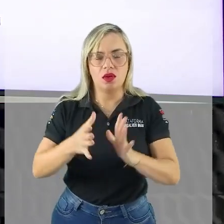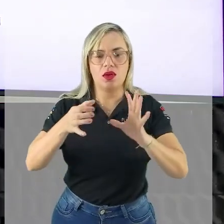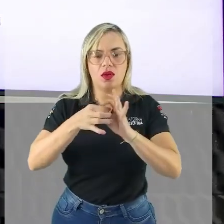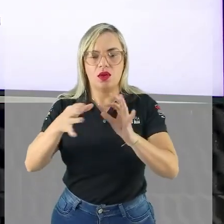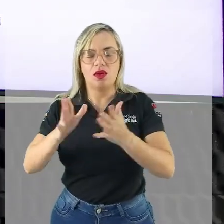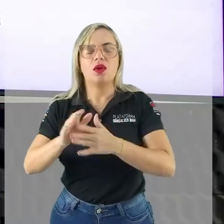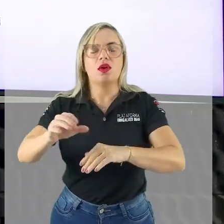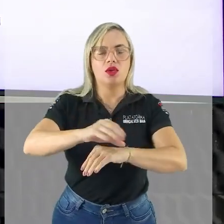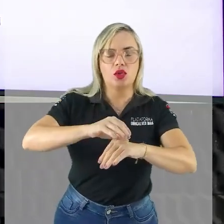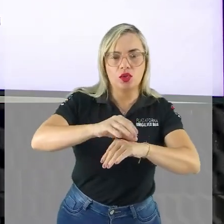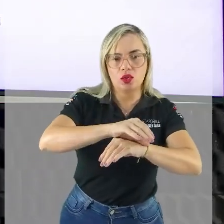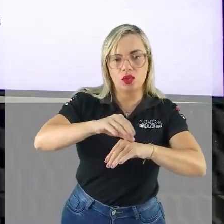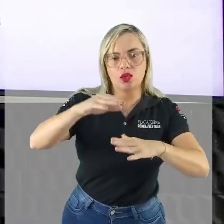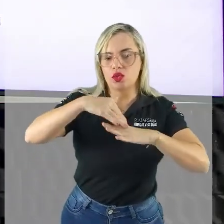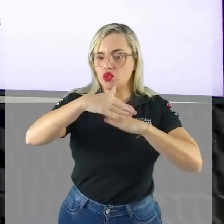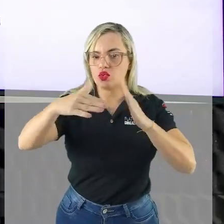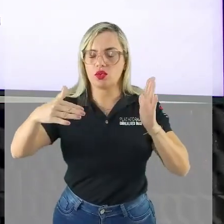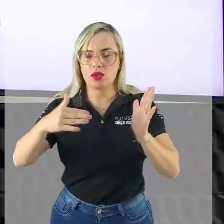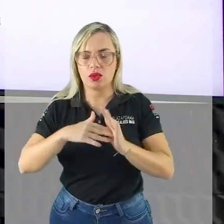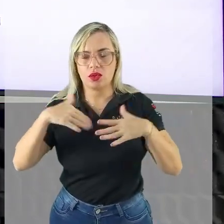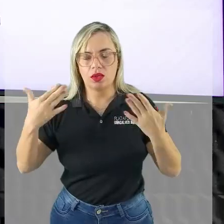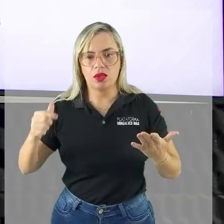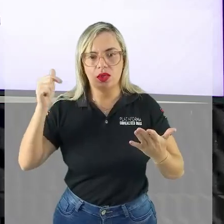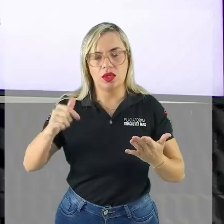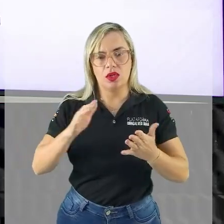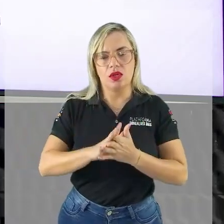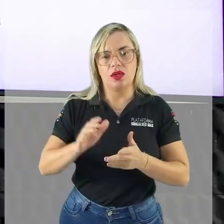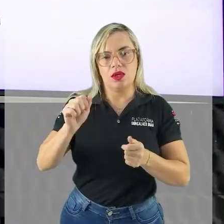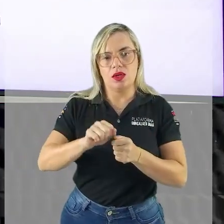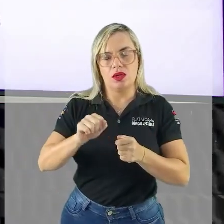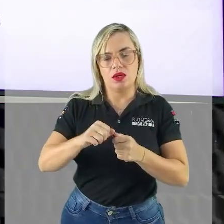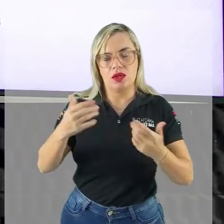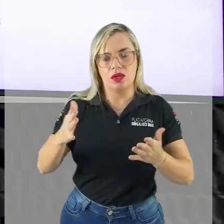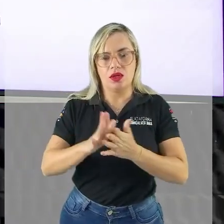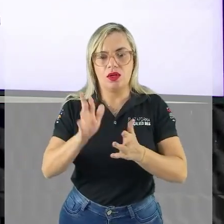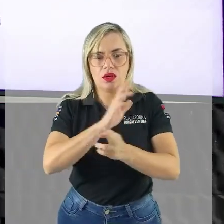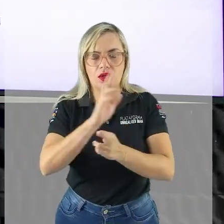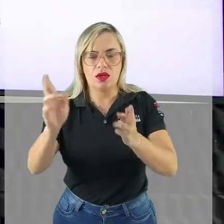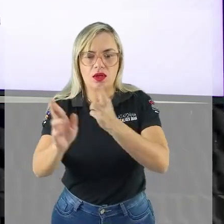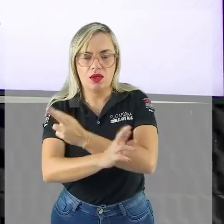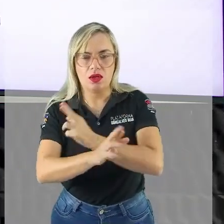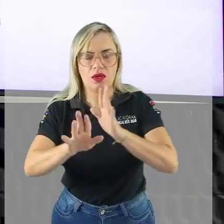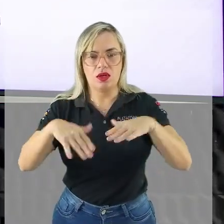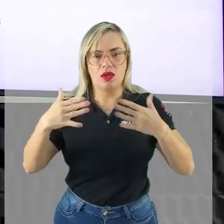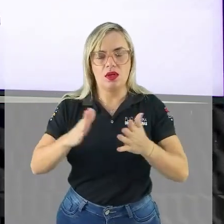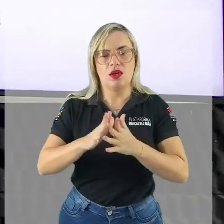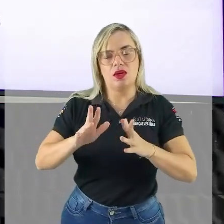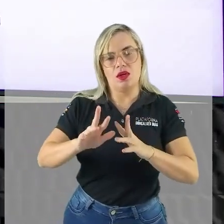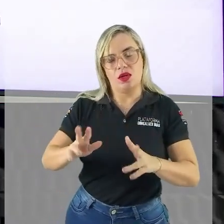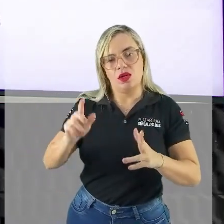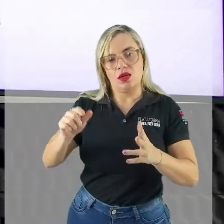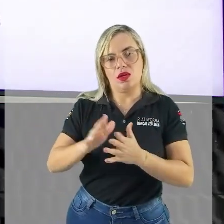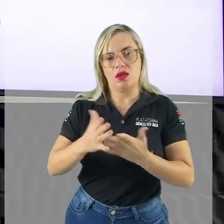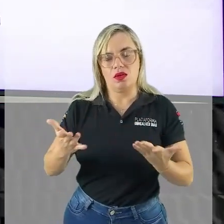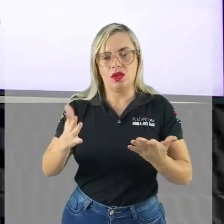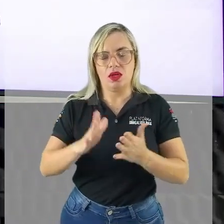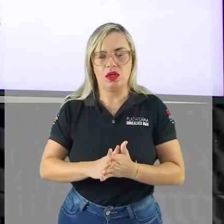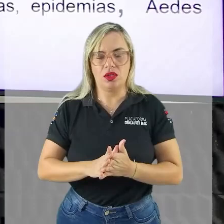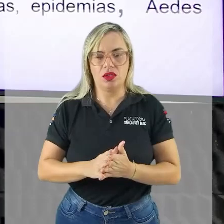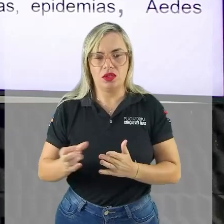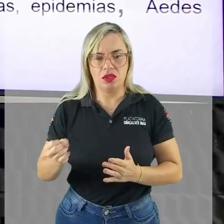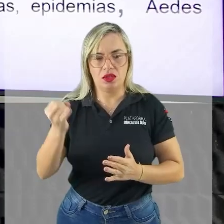liberdade, você vai encontrar aqui, tá? Agora, o grande lance é saber relacionar e relacionar de uma forma diferenciada, porque é um